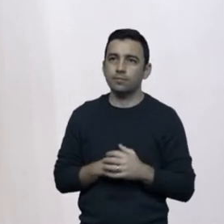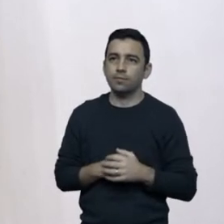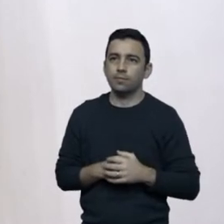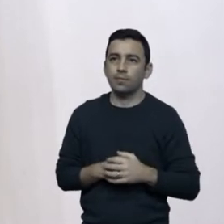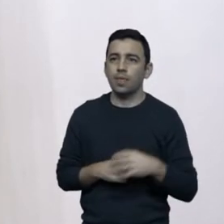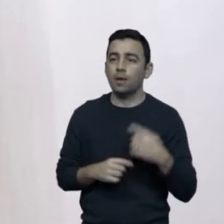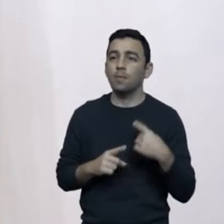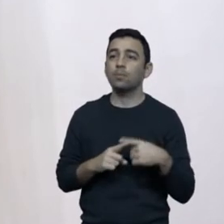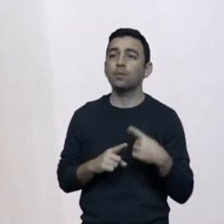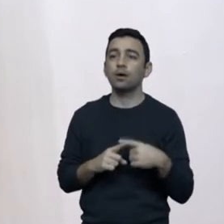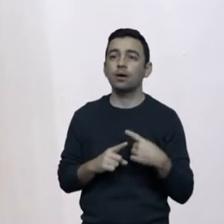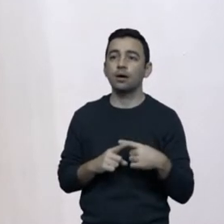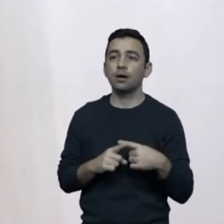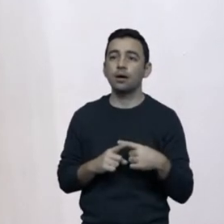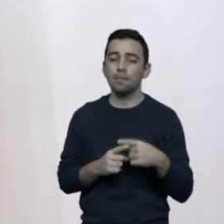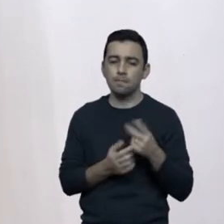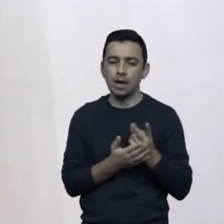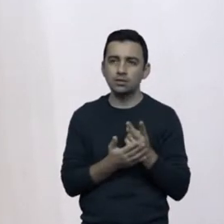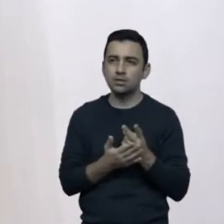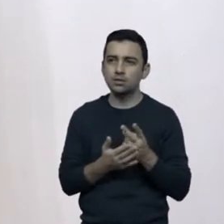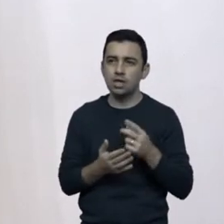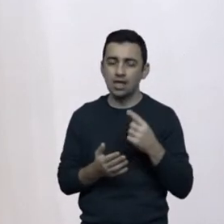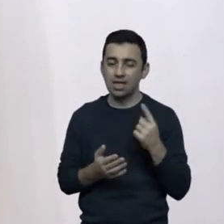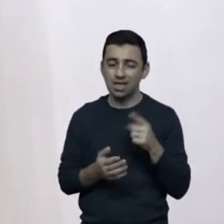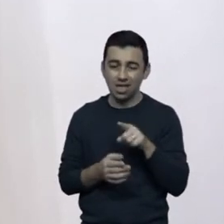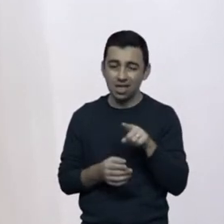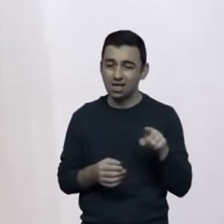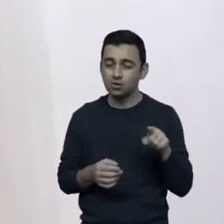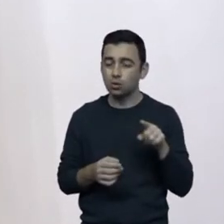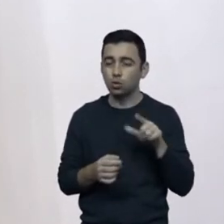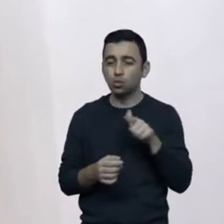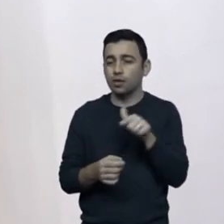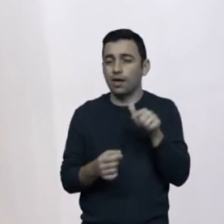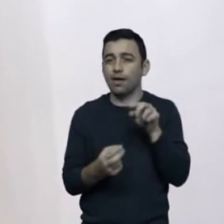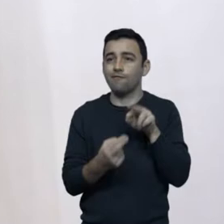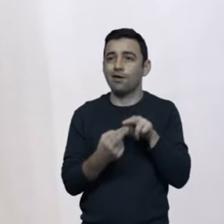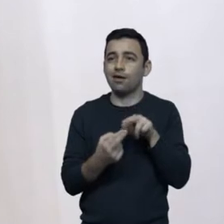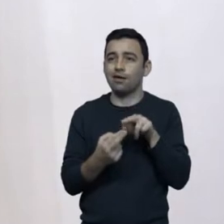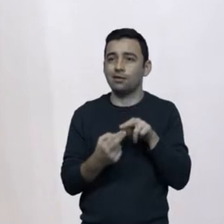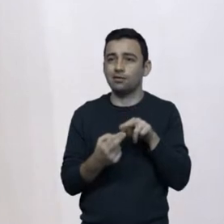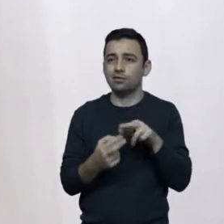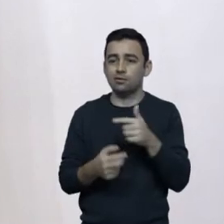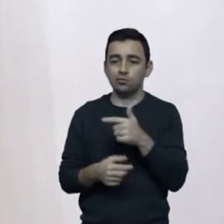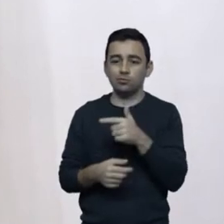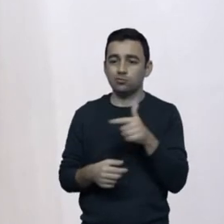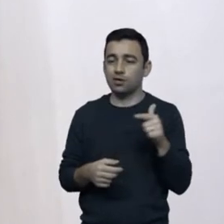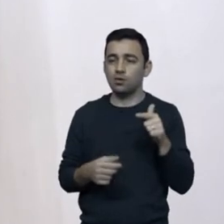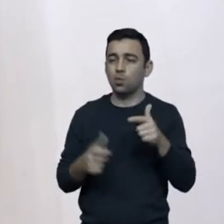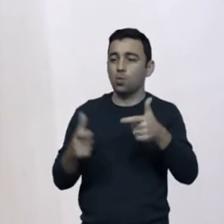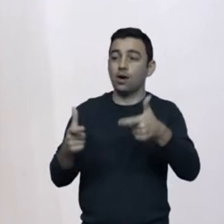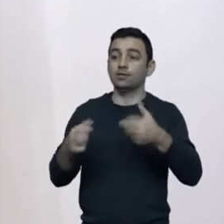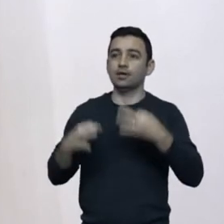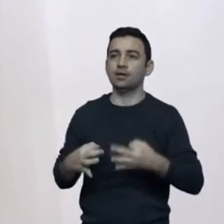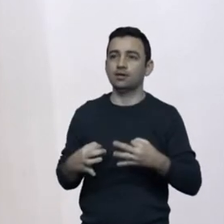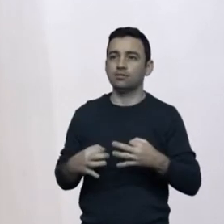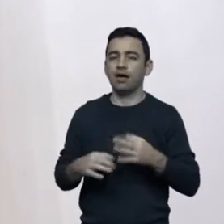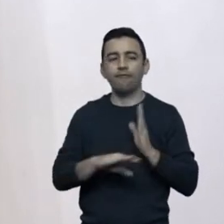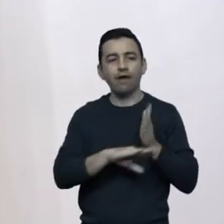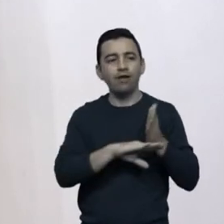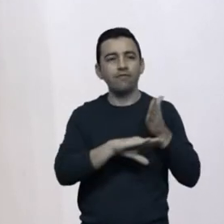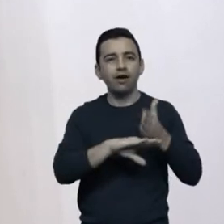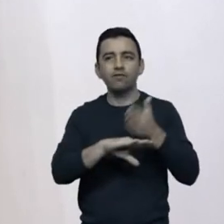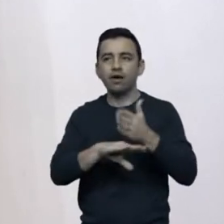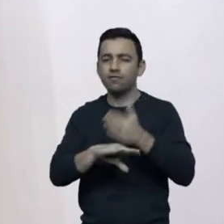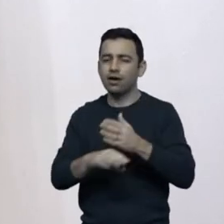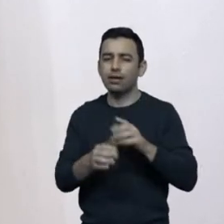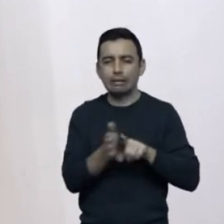porque esses pacientes acabam não sendo referenciados, não acabam indo para um centro de referência, e eles ficam rodando,